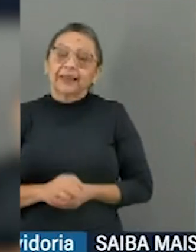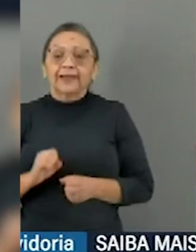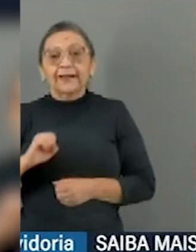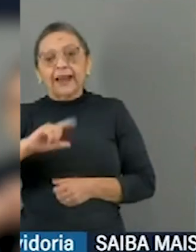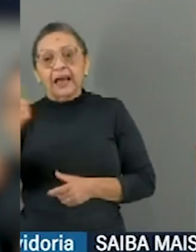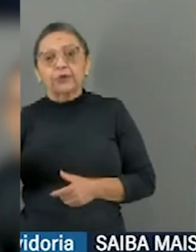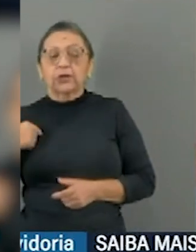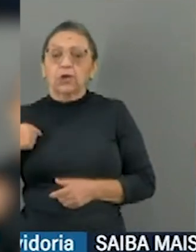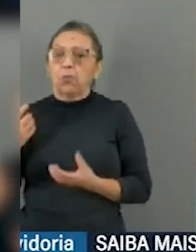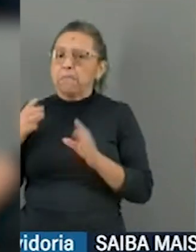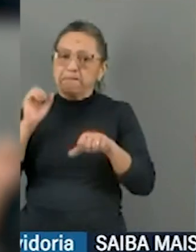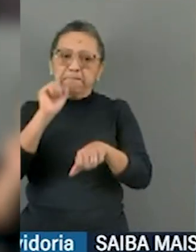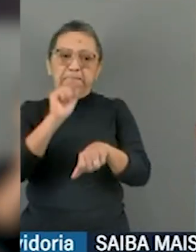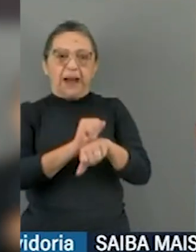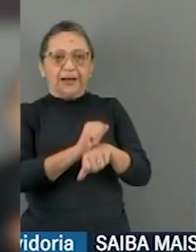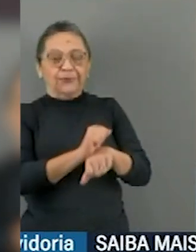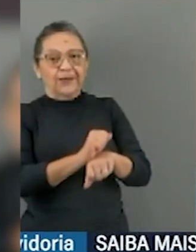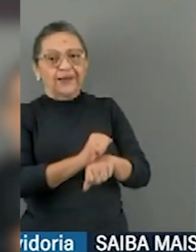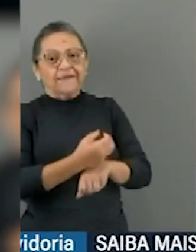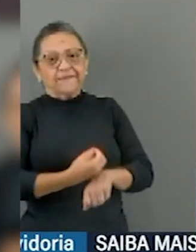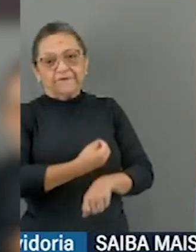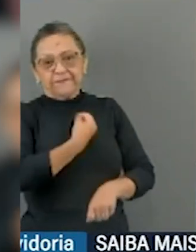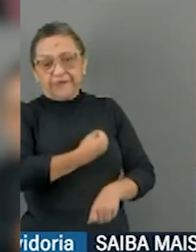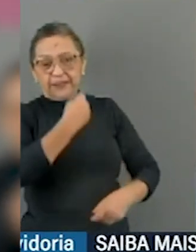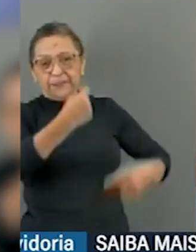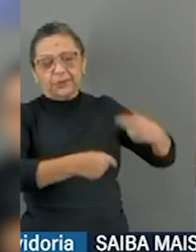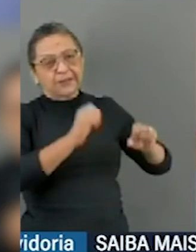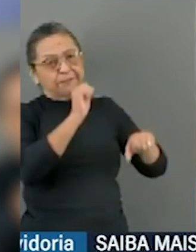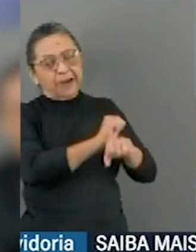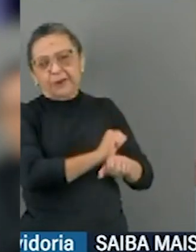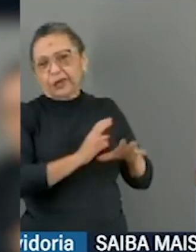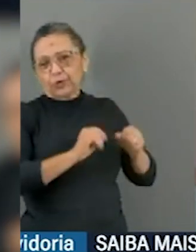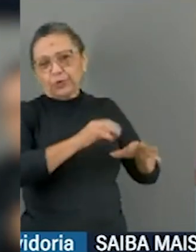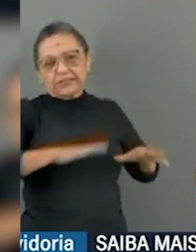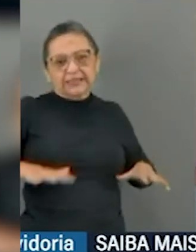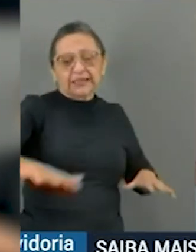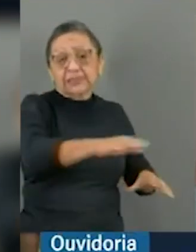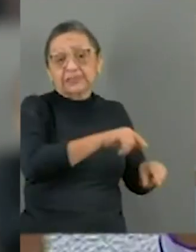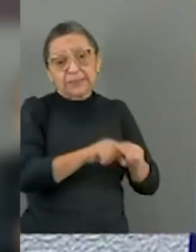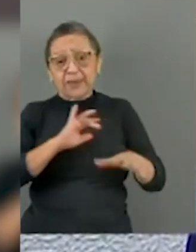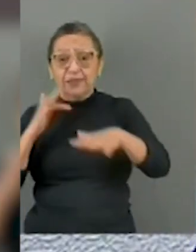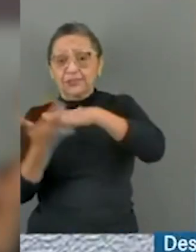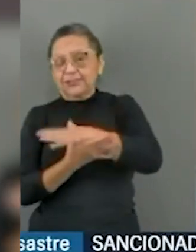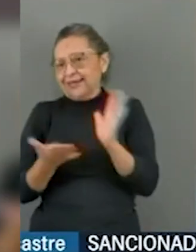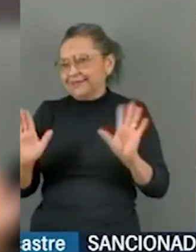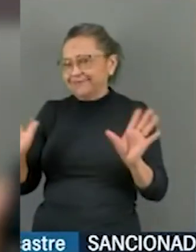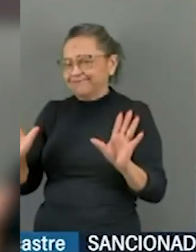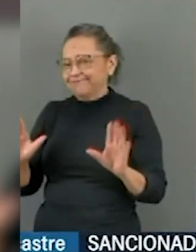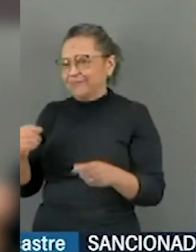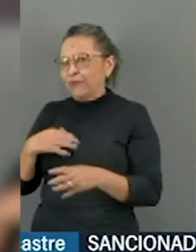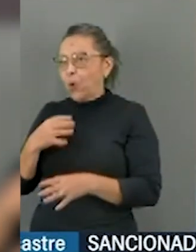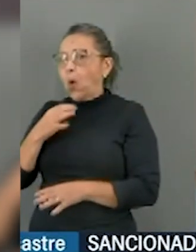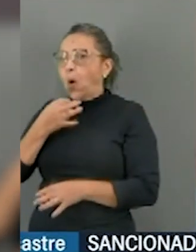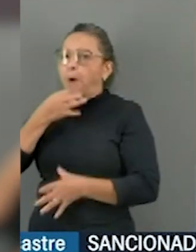é claro que eu deixo a vida política em todas as dimensões, inclusive nas redes sociais. Evidentemente, não